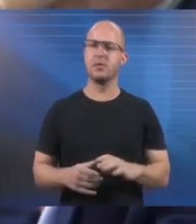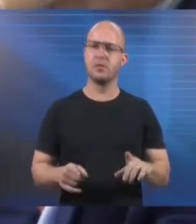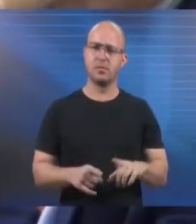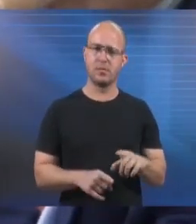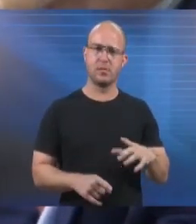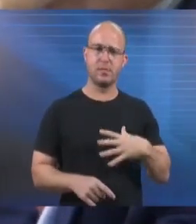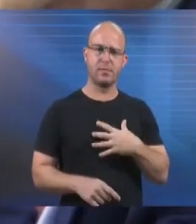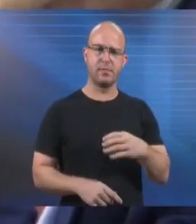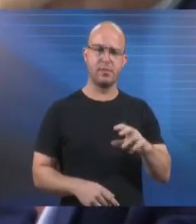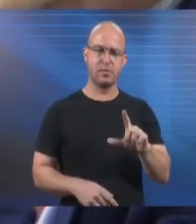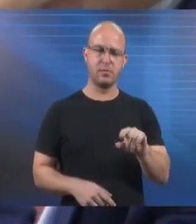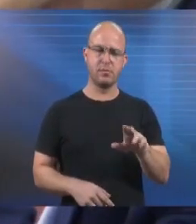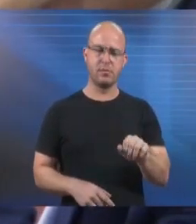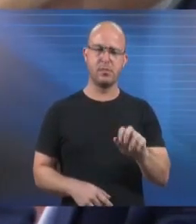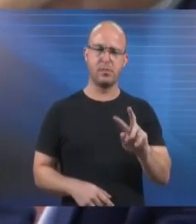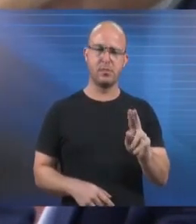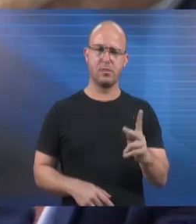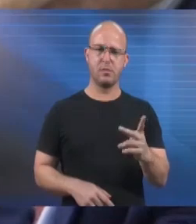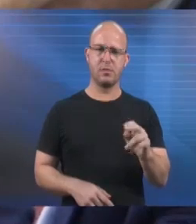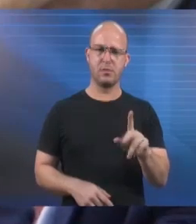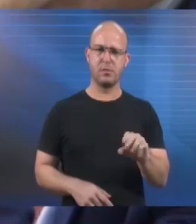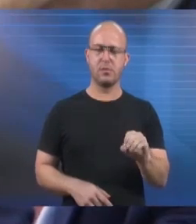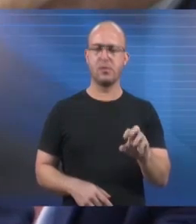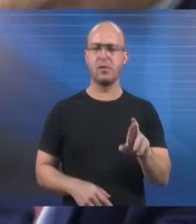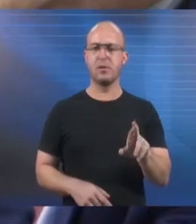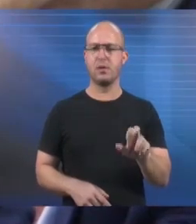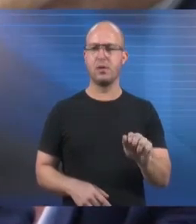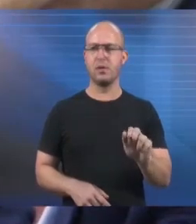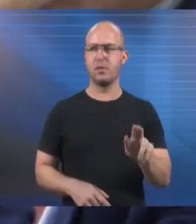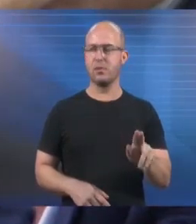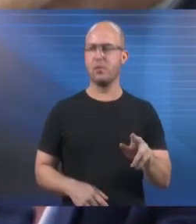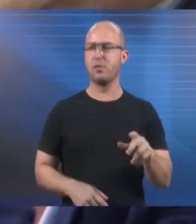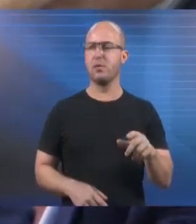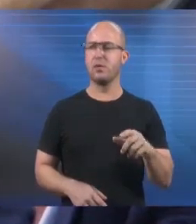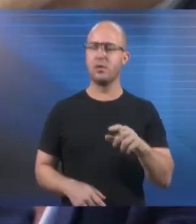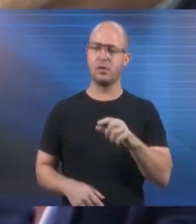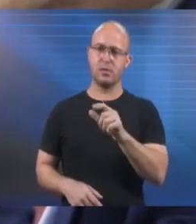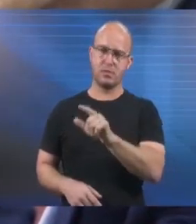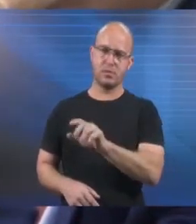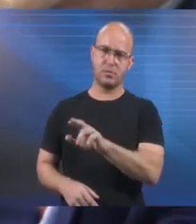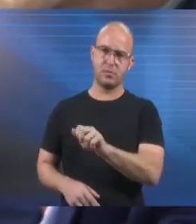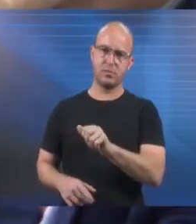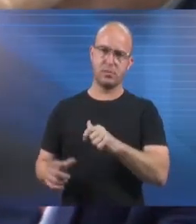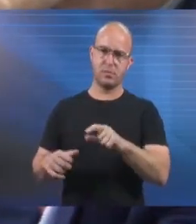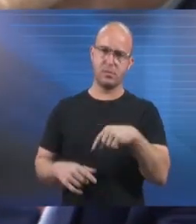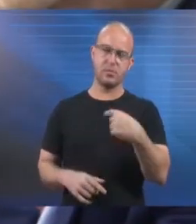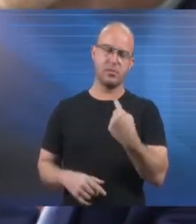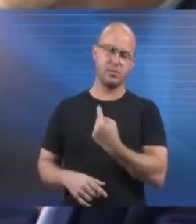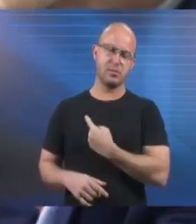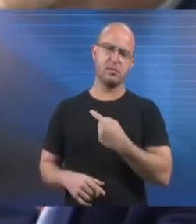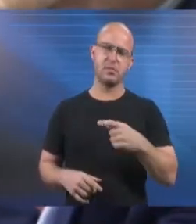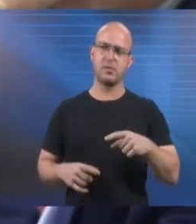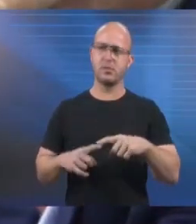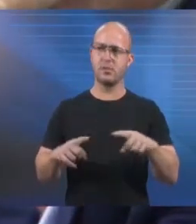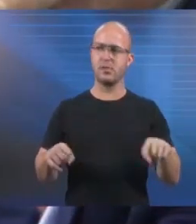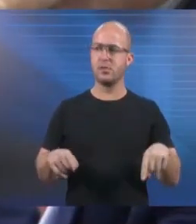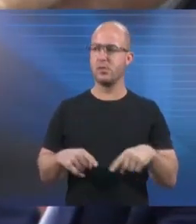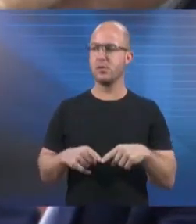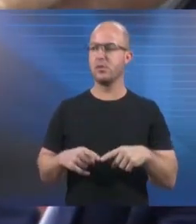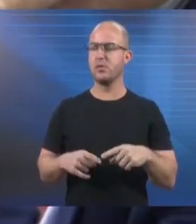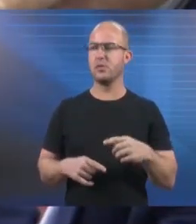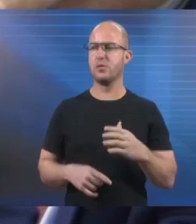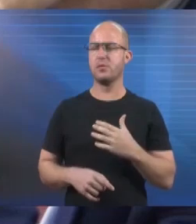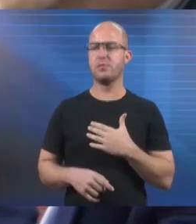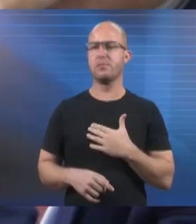filhos Luma Hugo e Raul inclusive Luma trabalha conosco aqui no nosso gabinete Que Deus dê força à